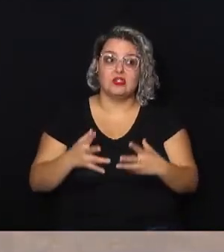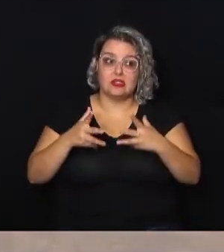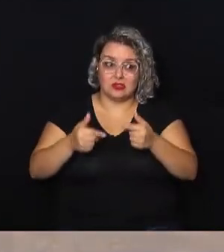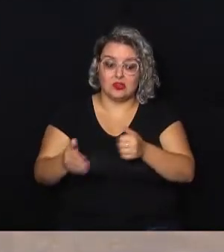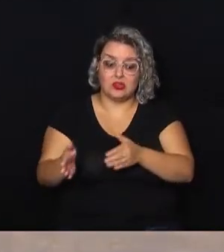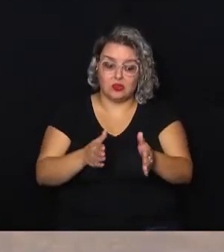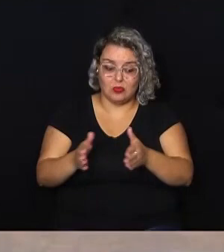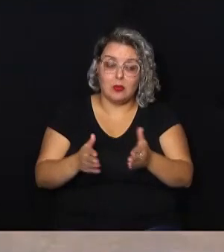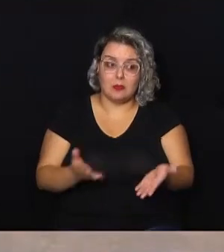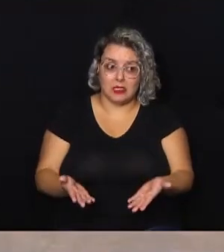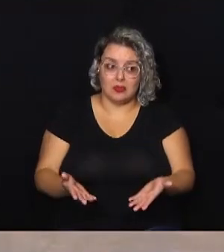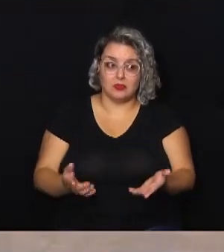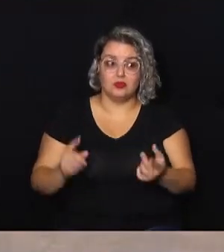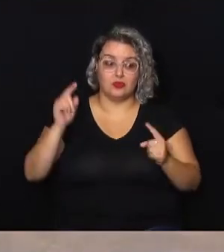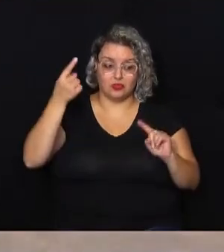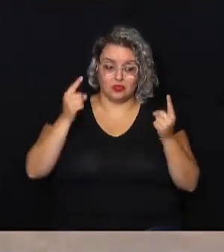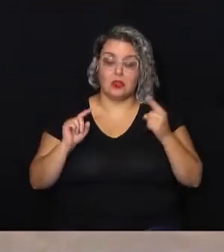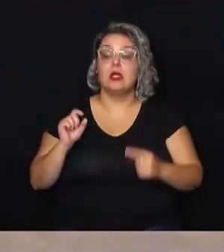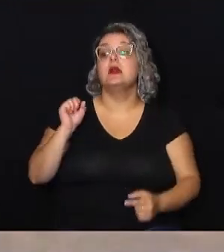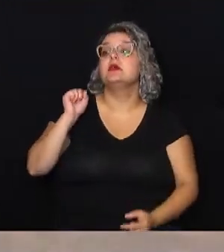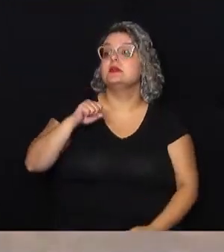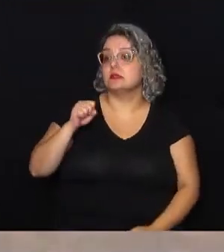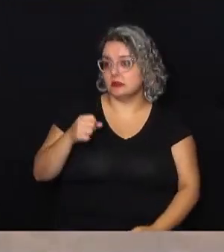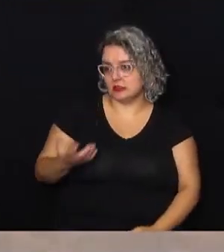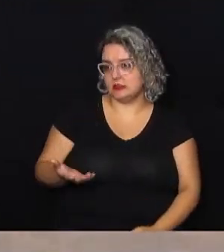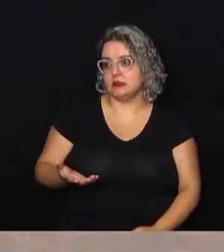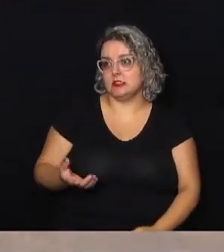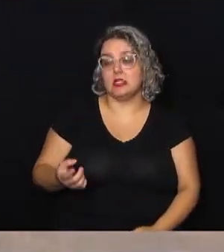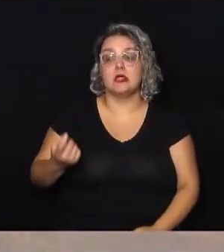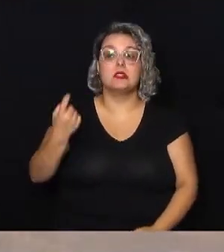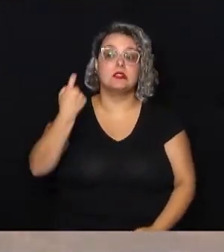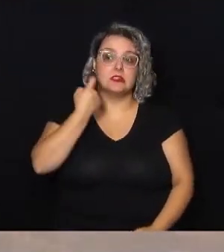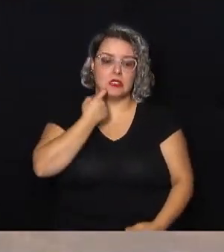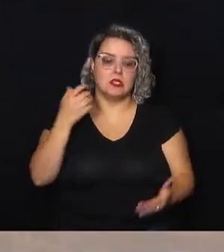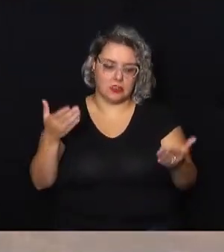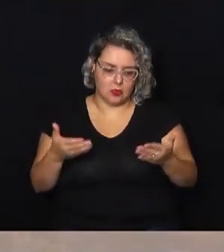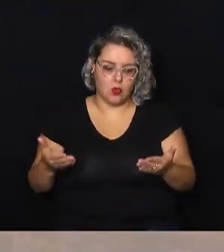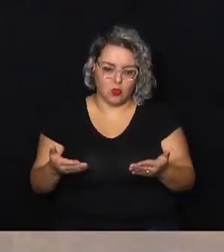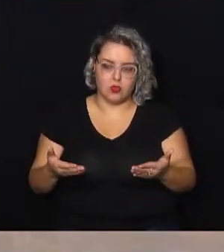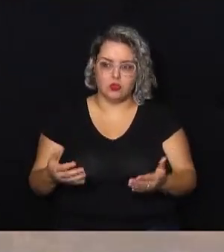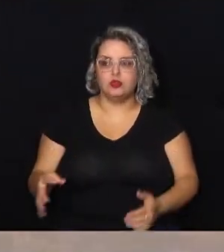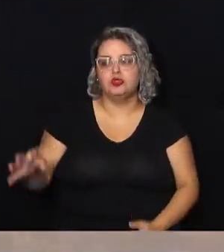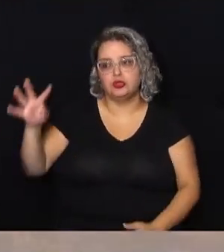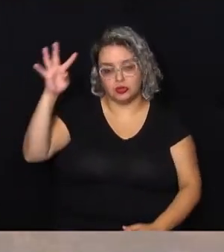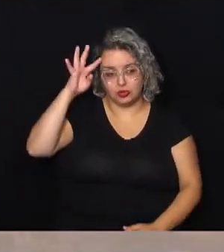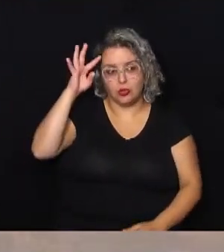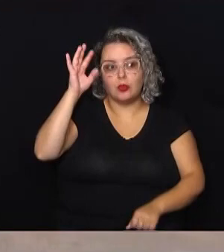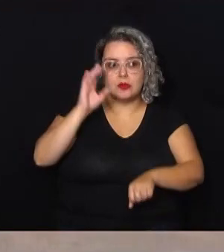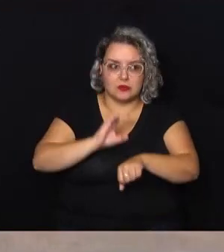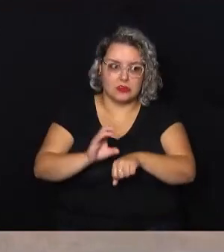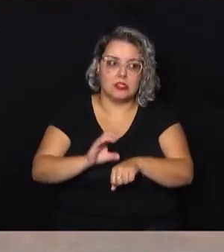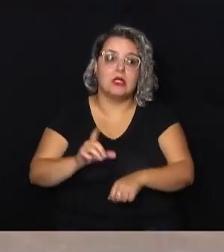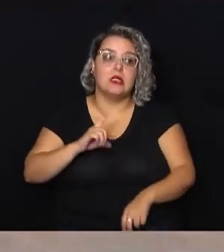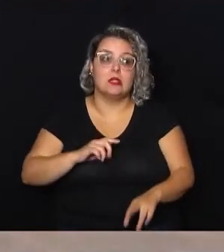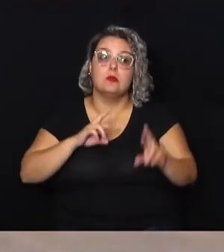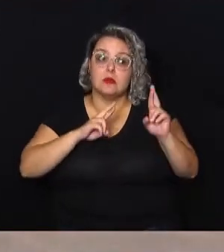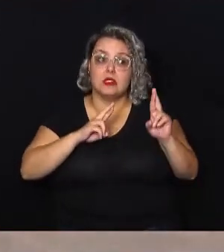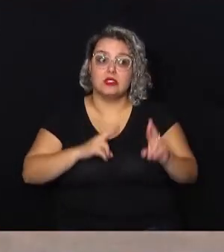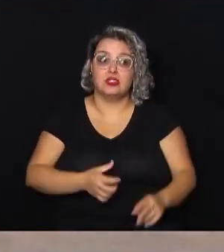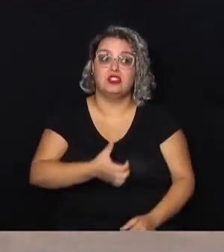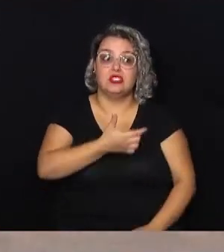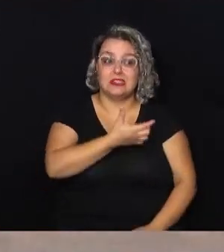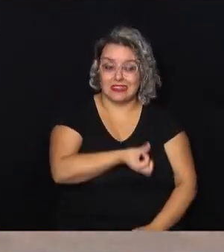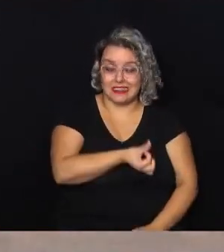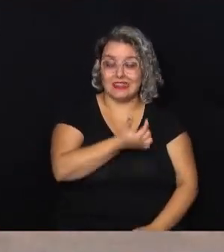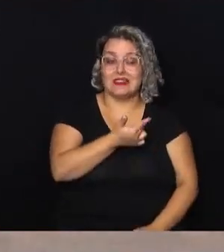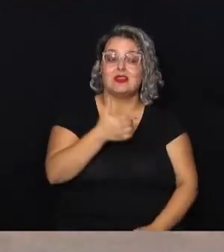período de carnaval. Sim, entre sexta-feira hoje e quarta-feira de cinzas existe uma expectativa de 620 mil